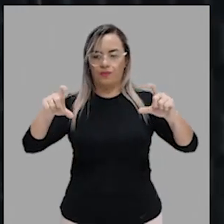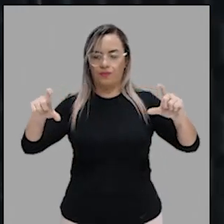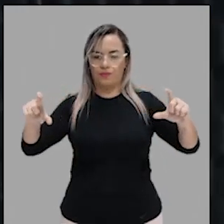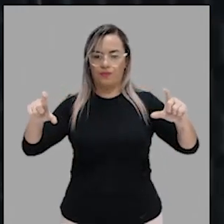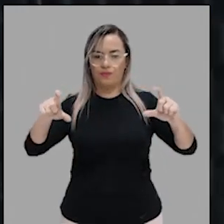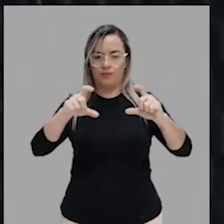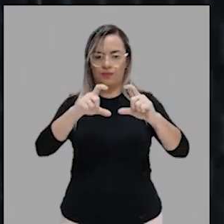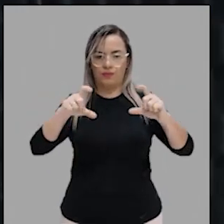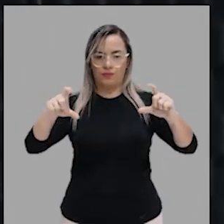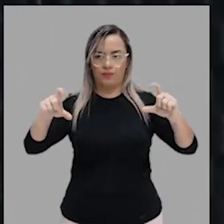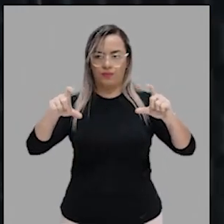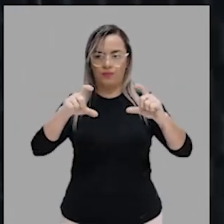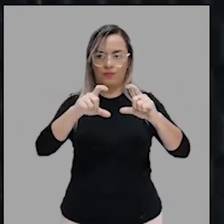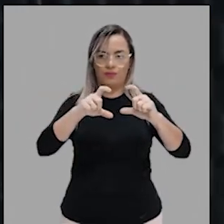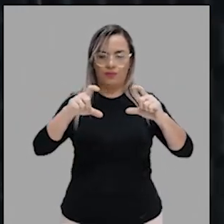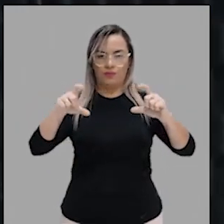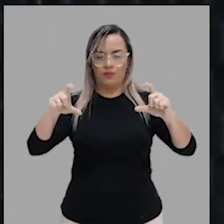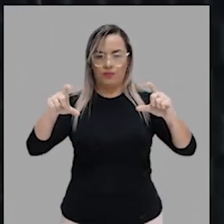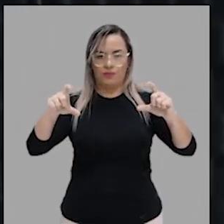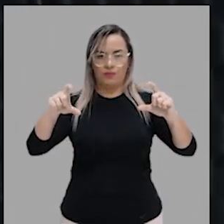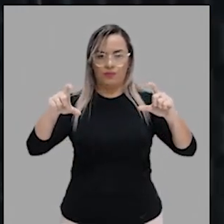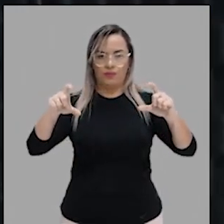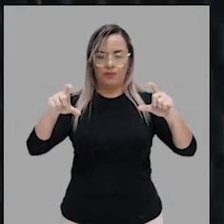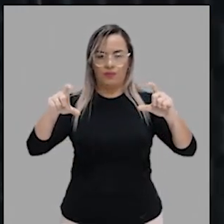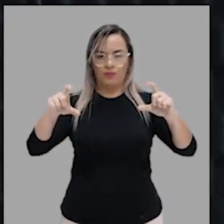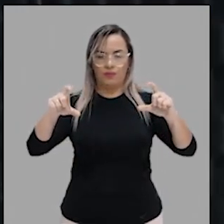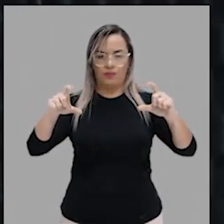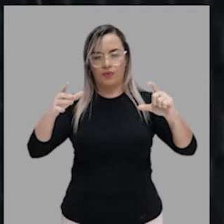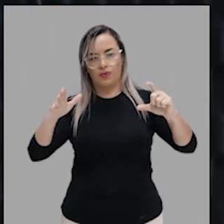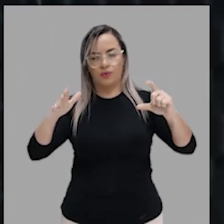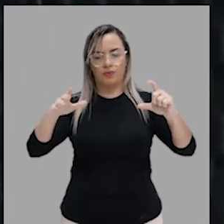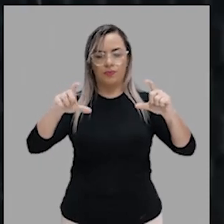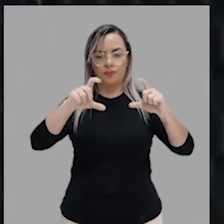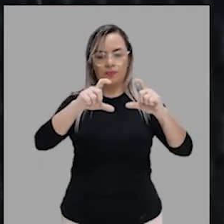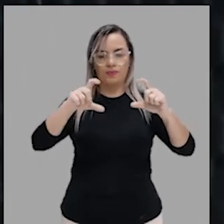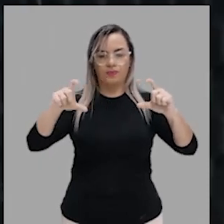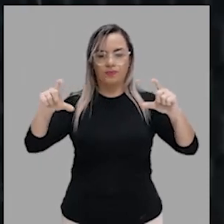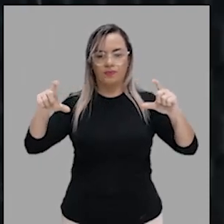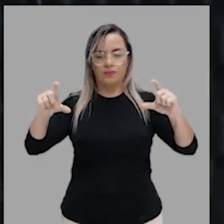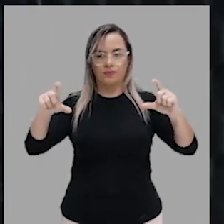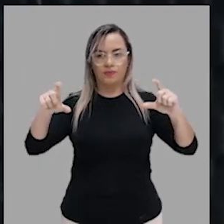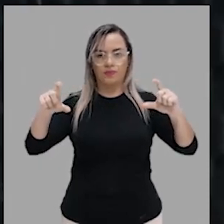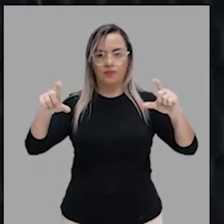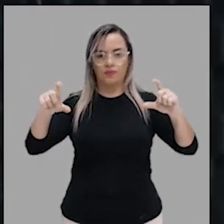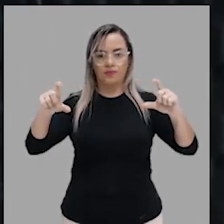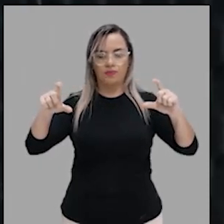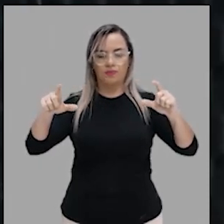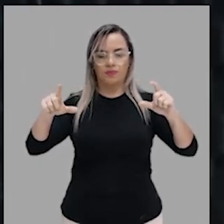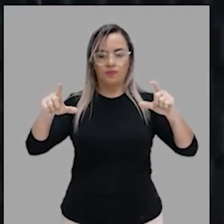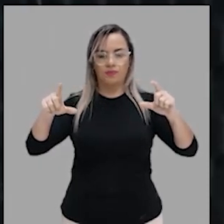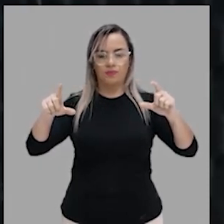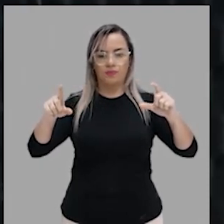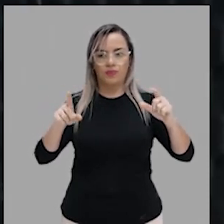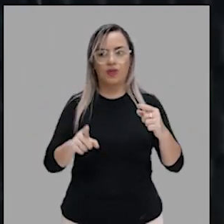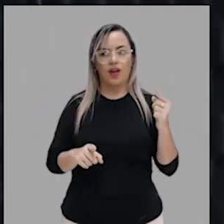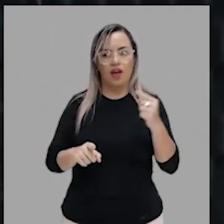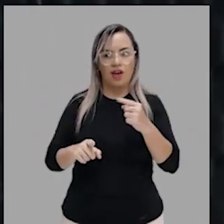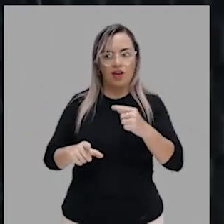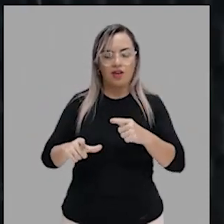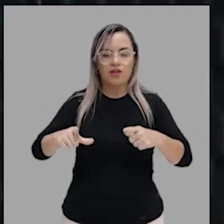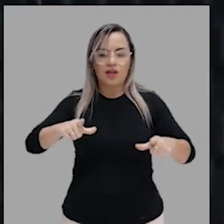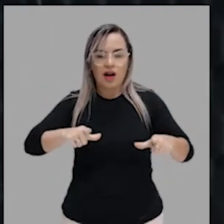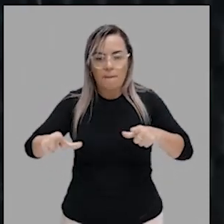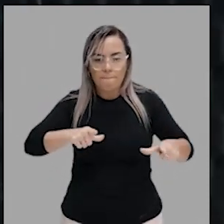qualidade. Não, qualidade não, Cacau. Qualidade é adjetivo. Eles trabalham bem, eles trabalham